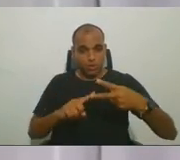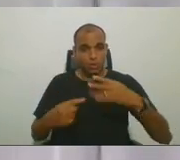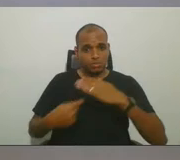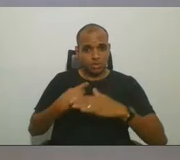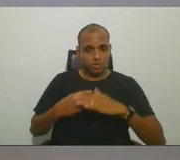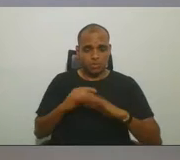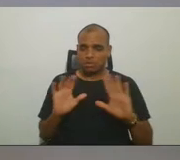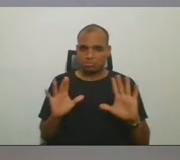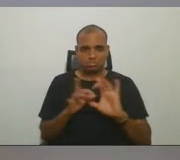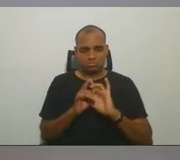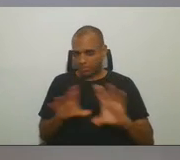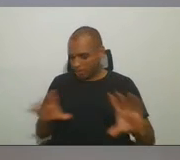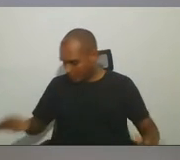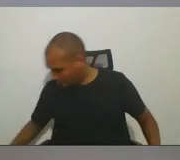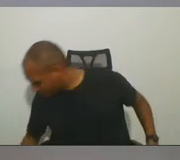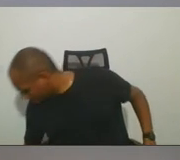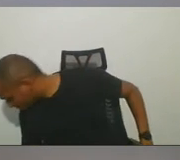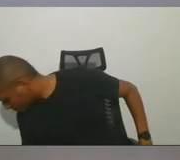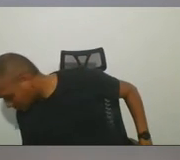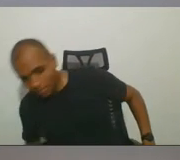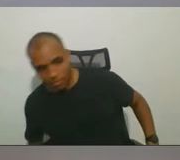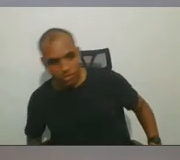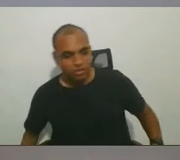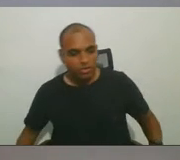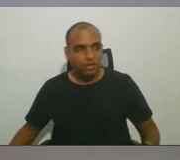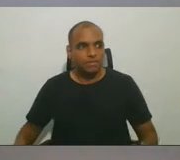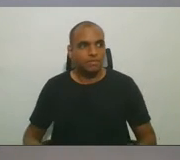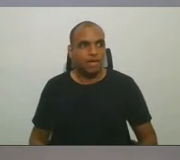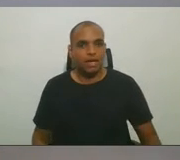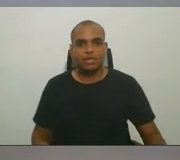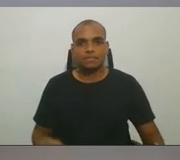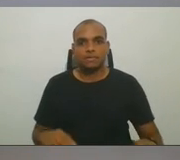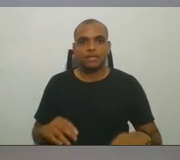Isso. A outra questão seria...